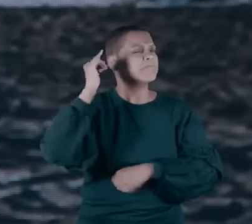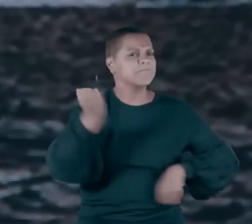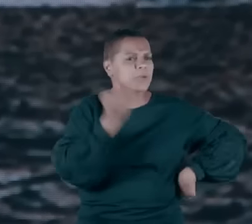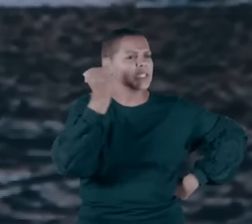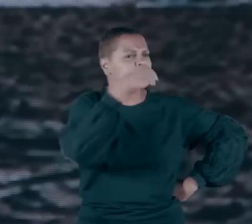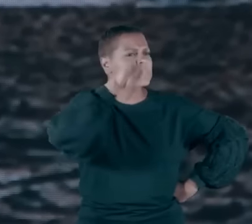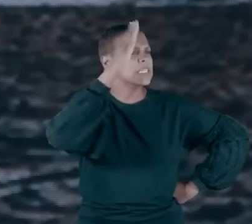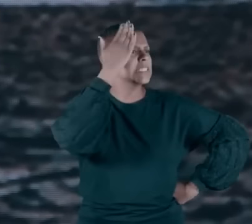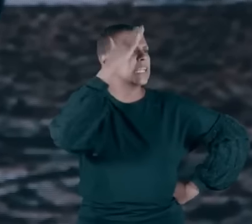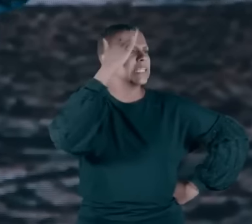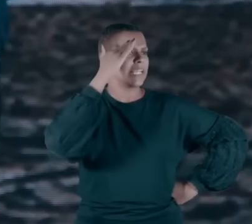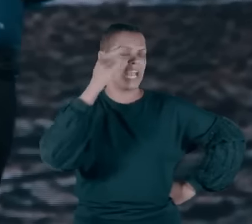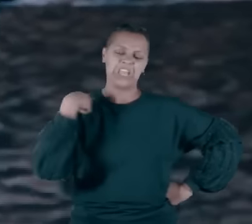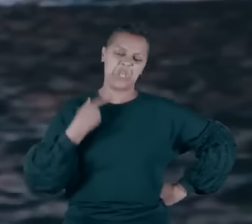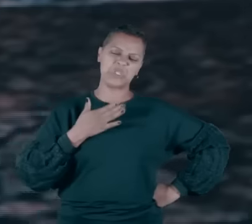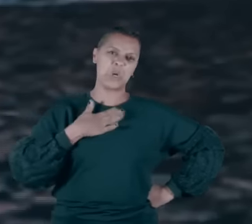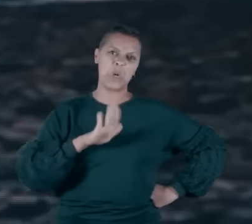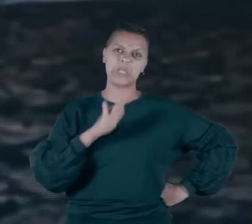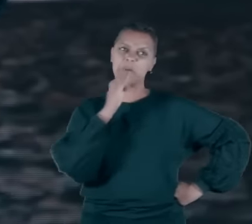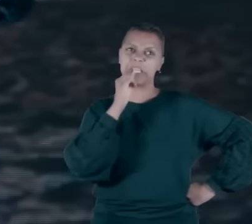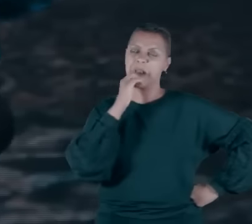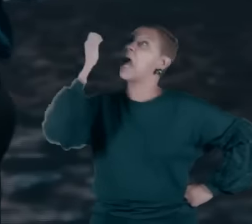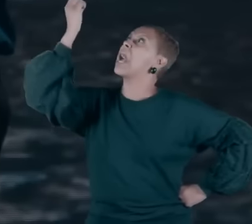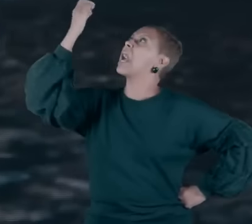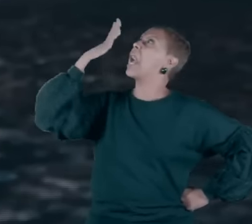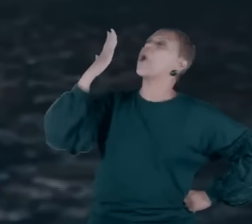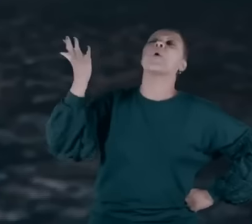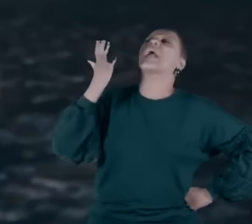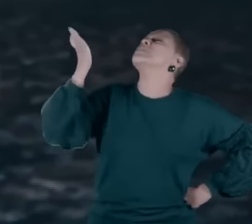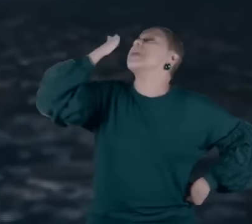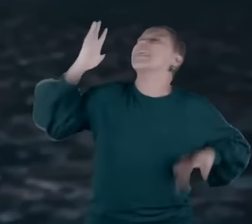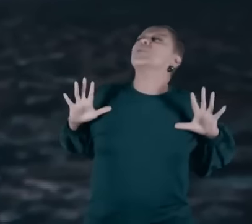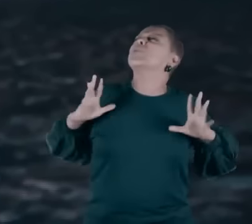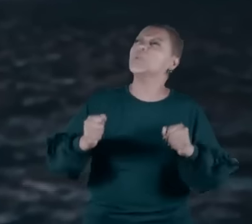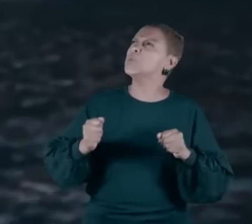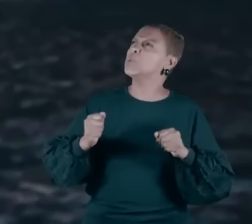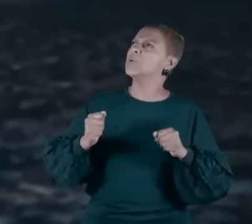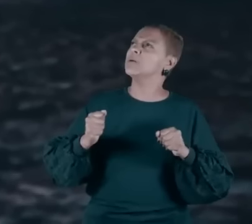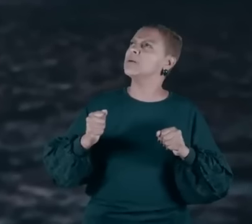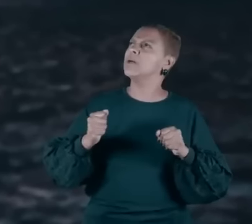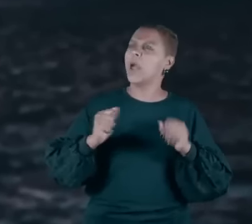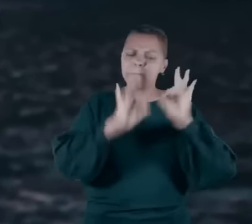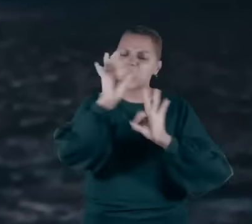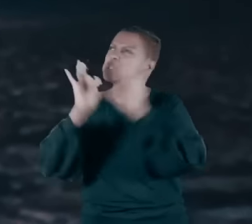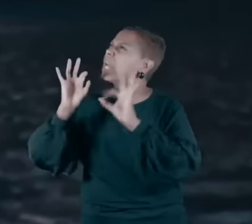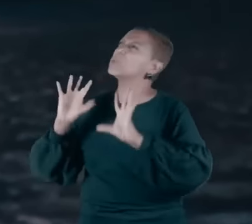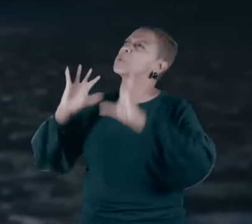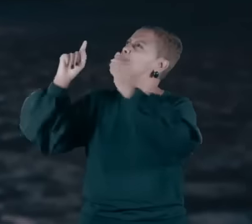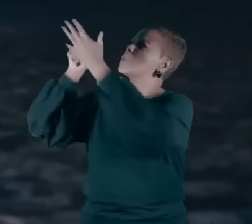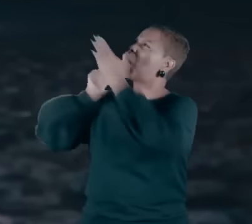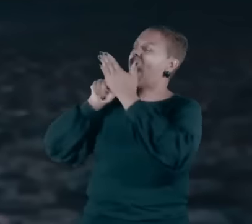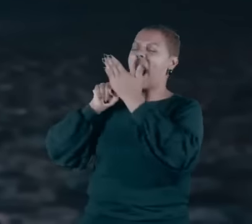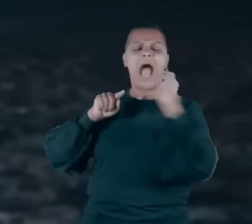a gente a gente não gosta que Deus revele em etapas a gente queria que deus desse o mapa todo revelasse de